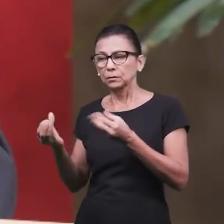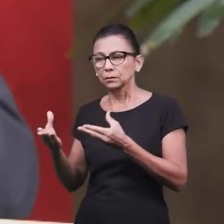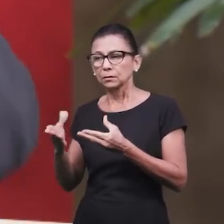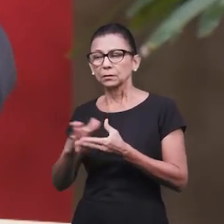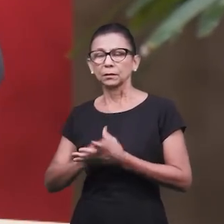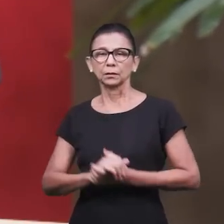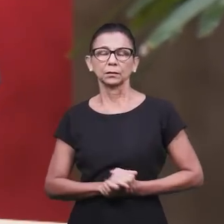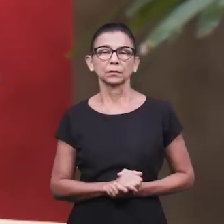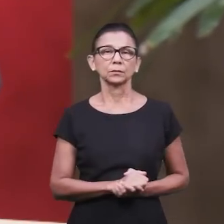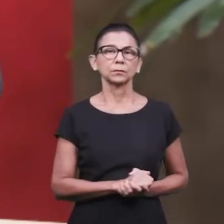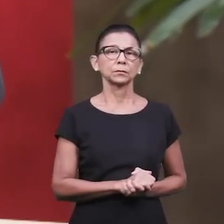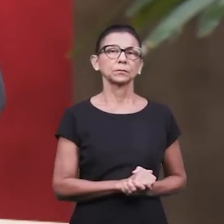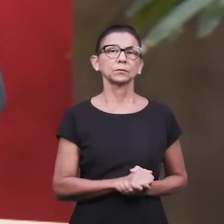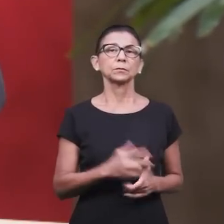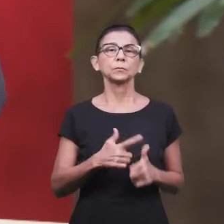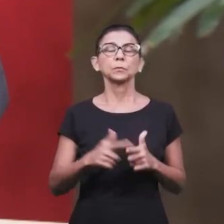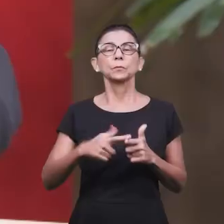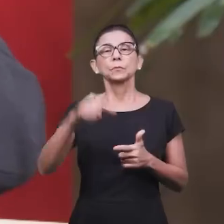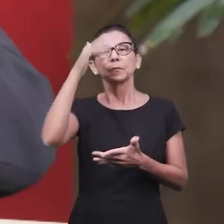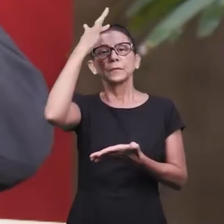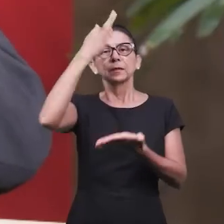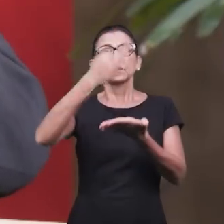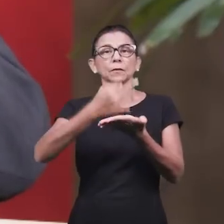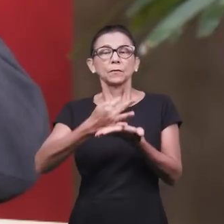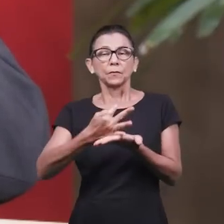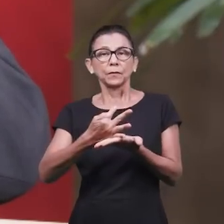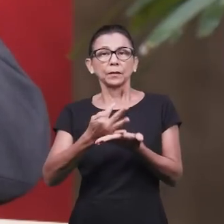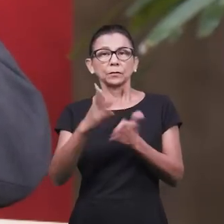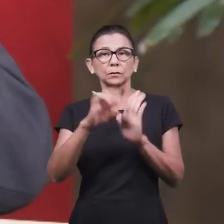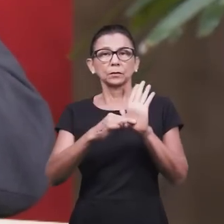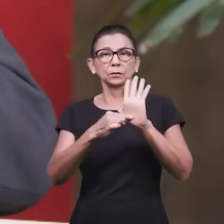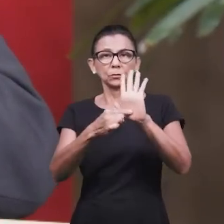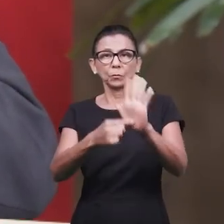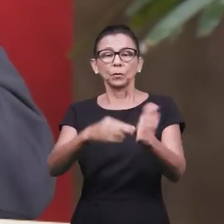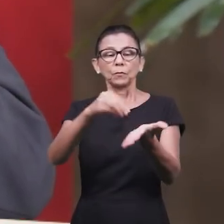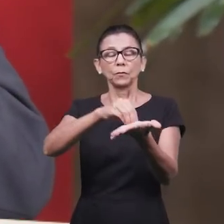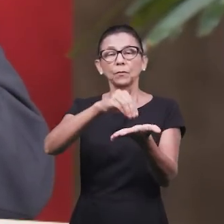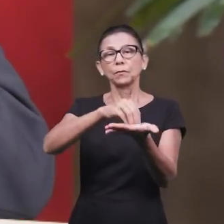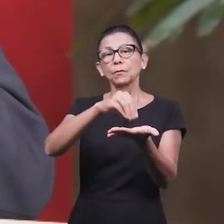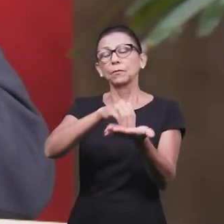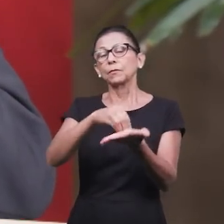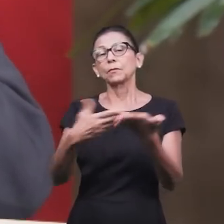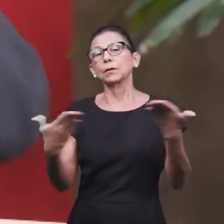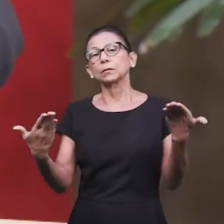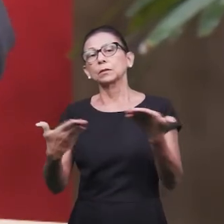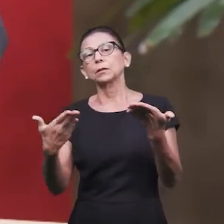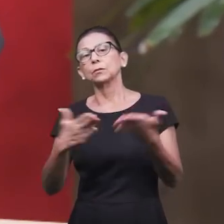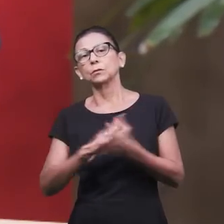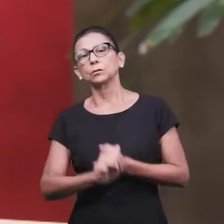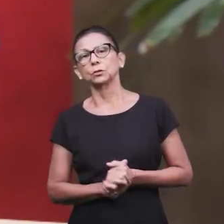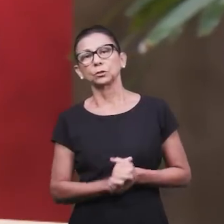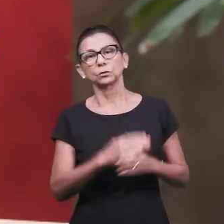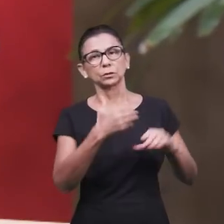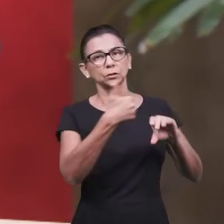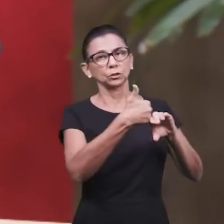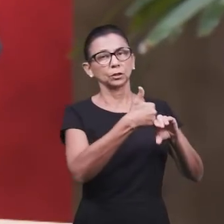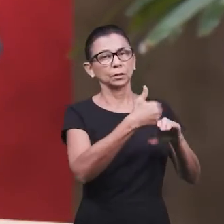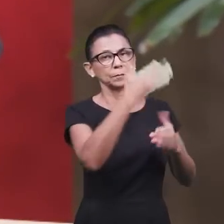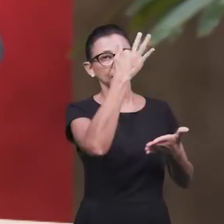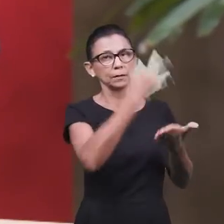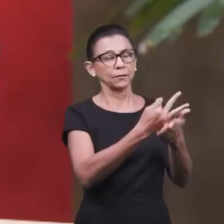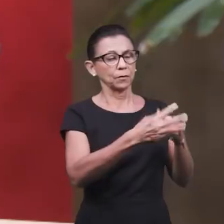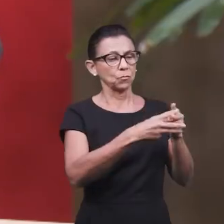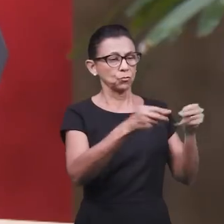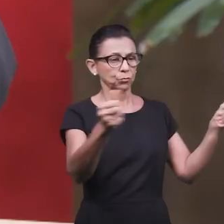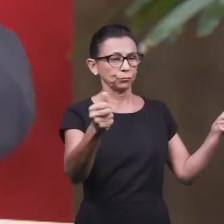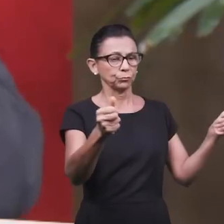hoje? Essa fé descrita aqui é a fé que falta hoje. E a crise do cristianismo hoje, porque essa fé desapareceu.